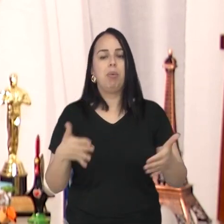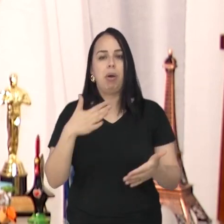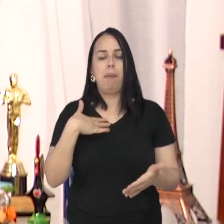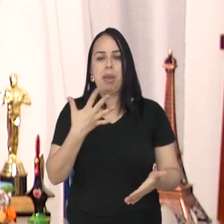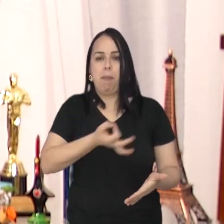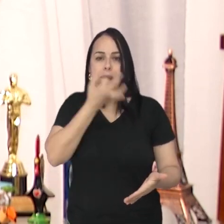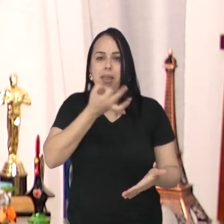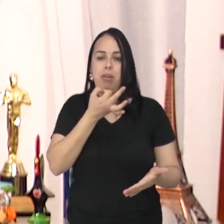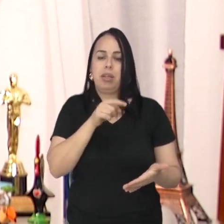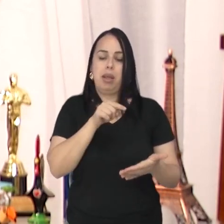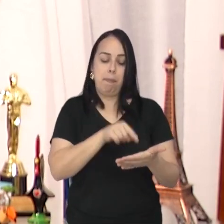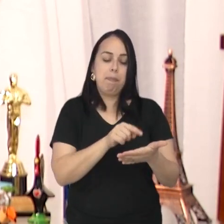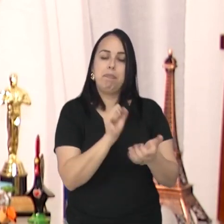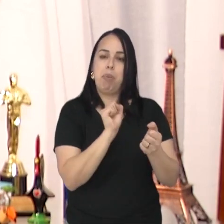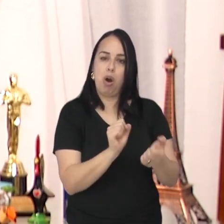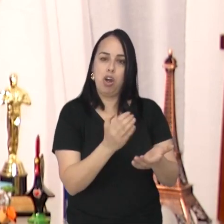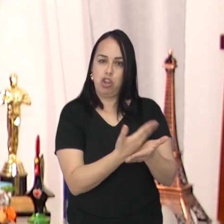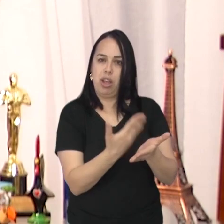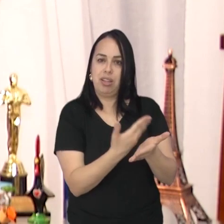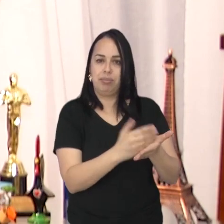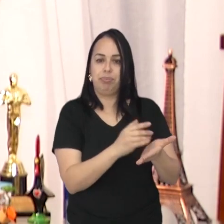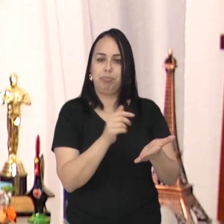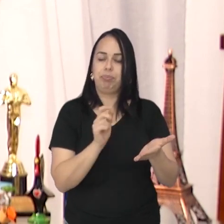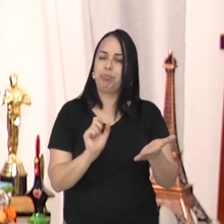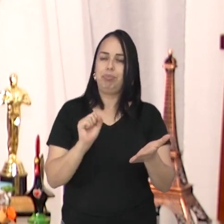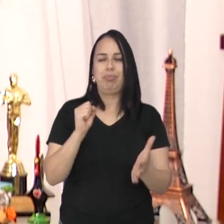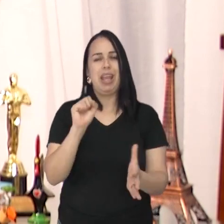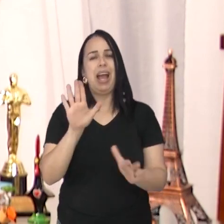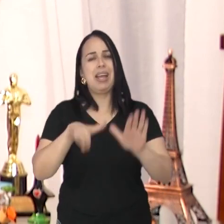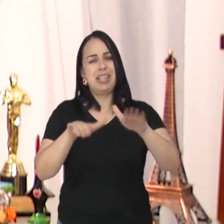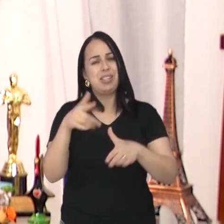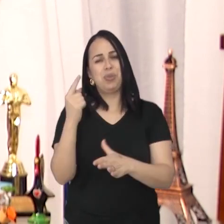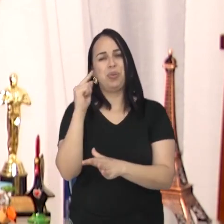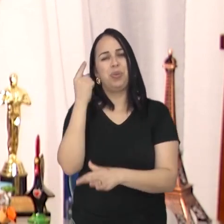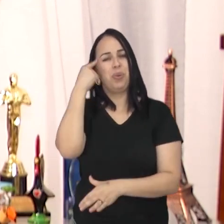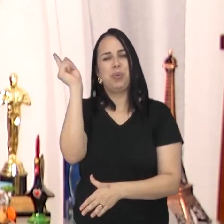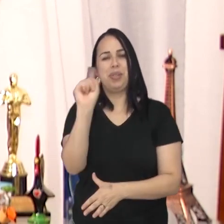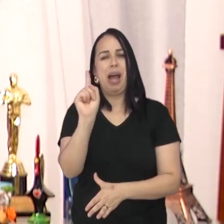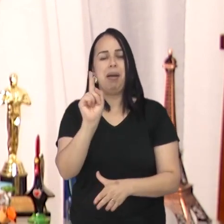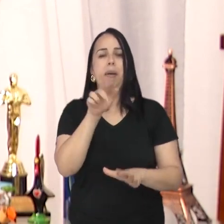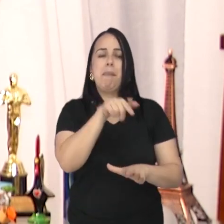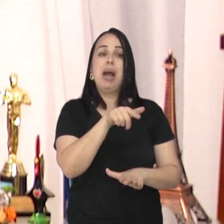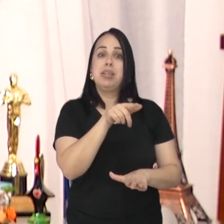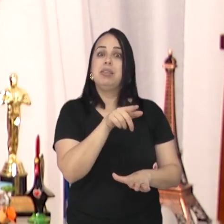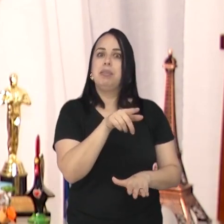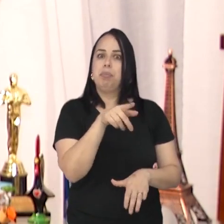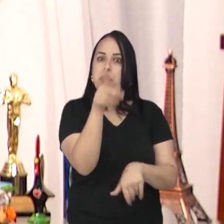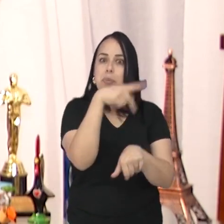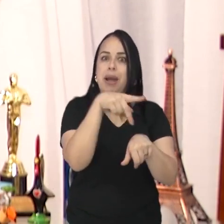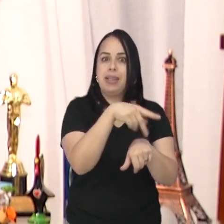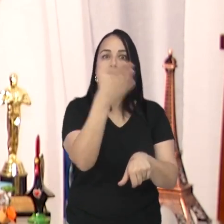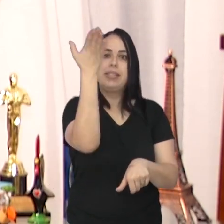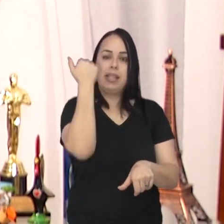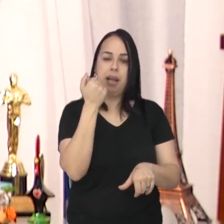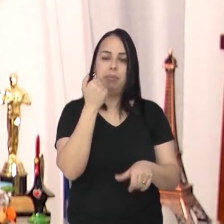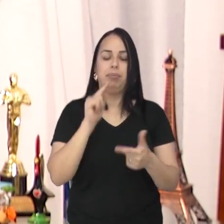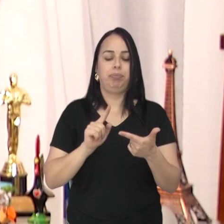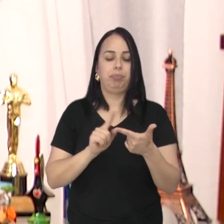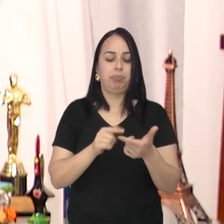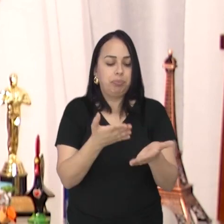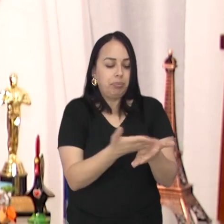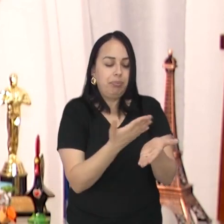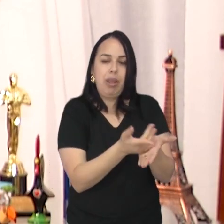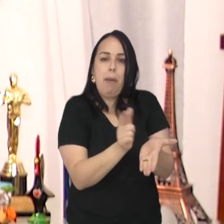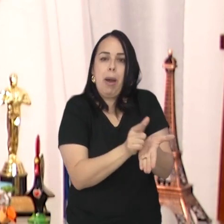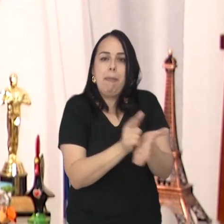né? Então, acredito que possa sim ter alguma questão de segurança que às vezes a gente não saiba, mas para eles faça algum tipo de sentido.